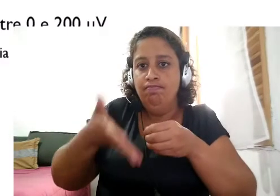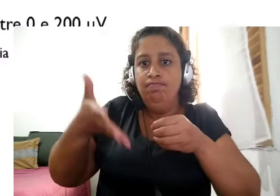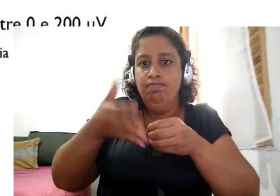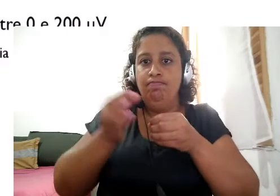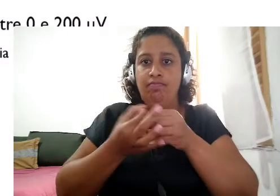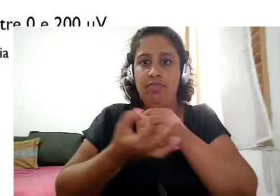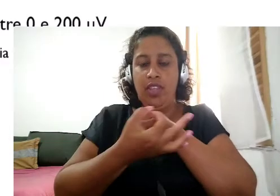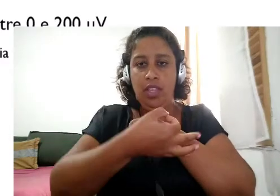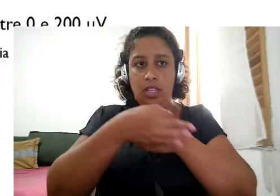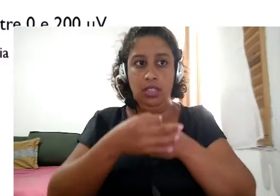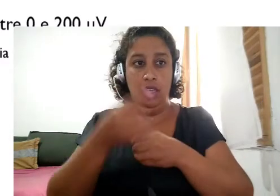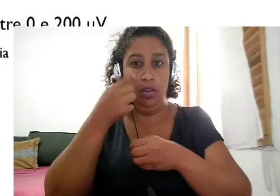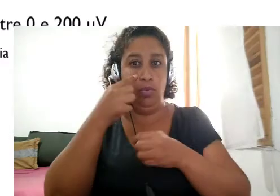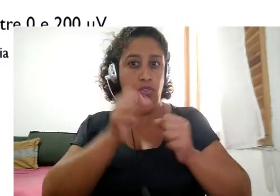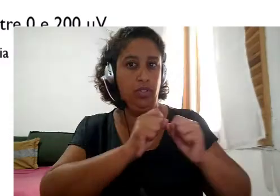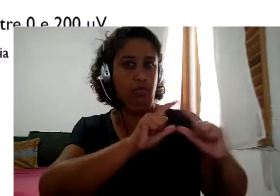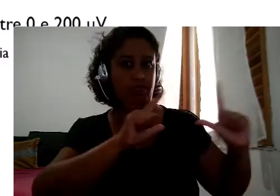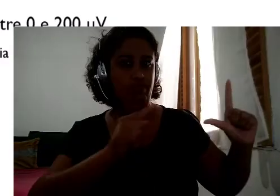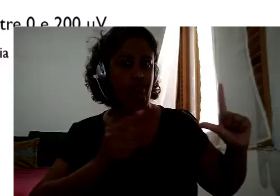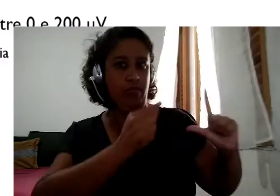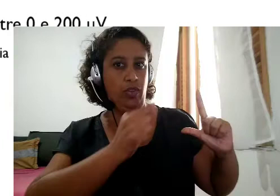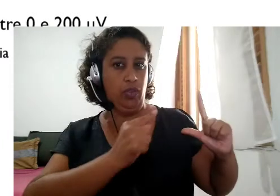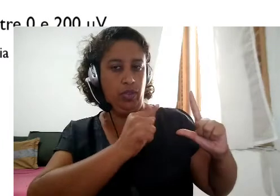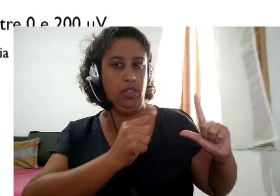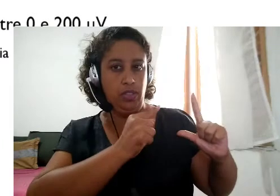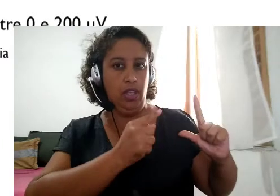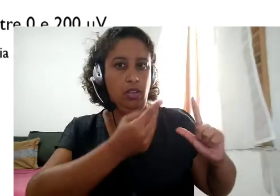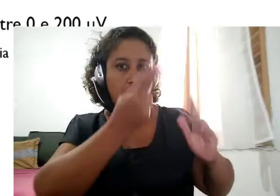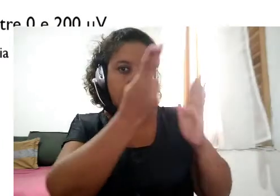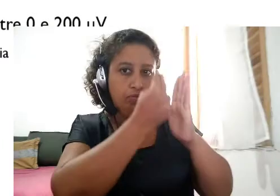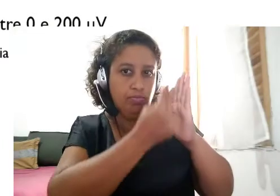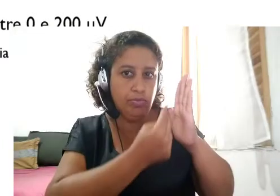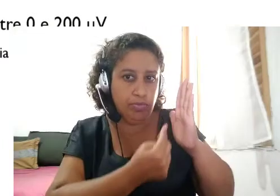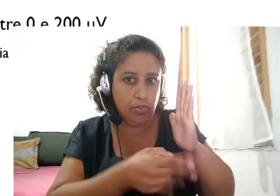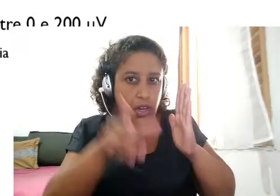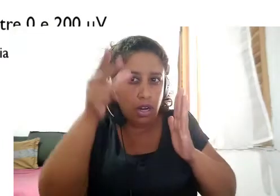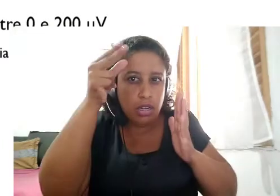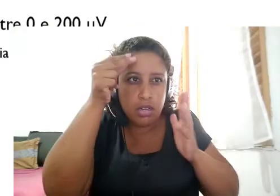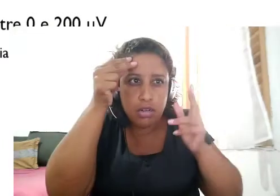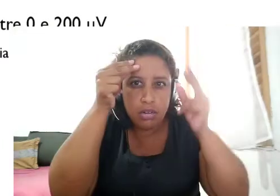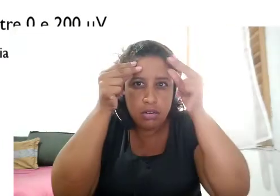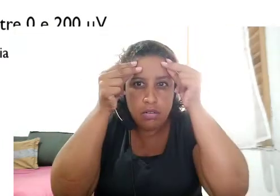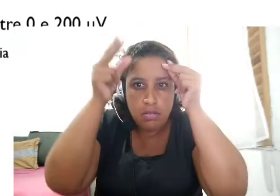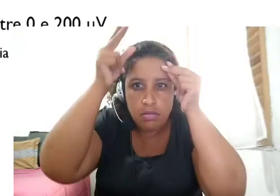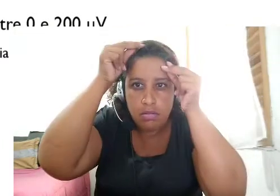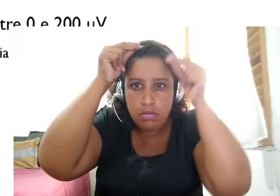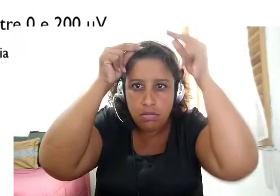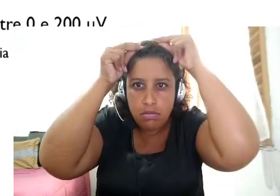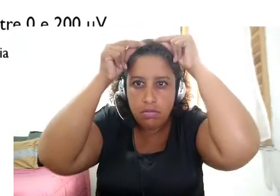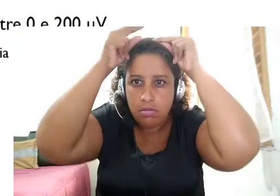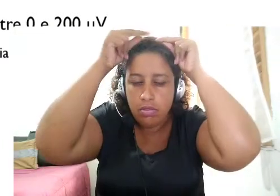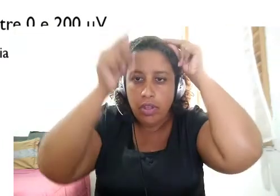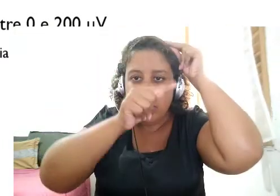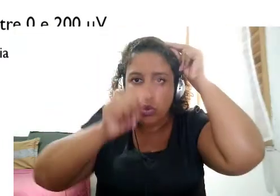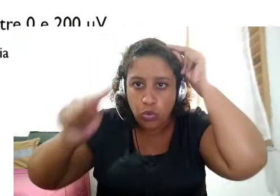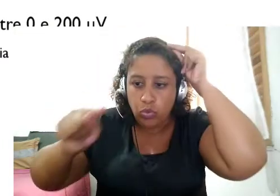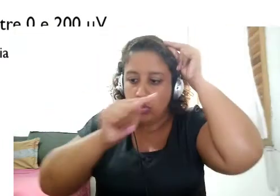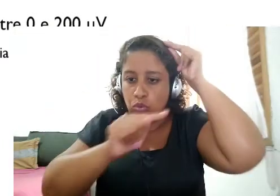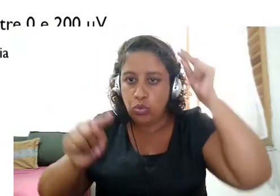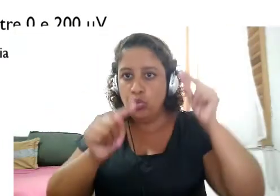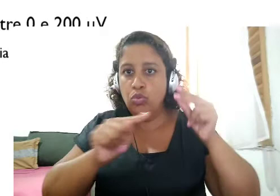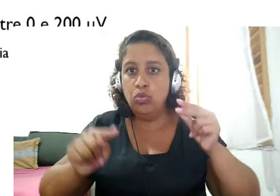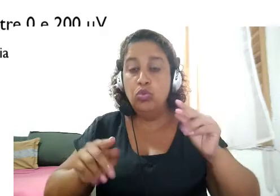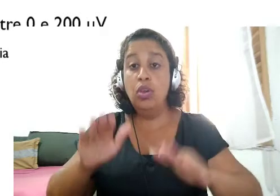ou seja, quantos neurônios estão interagindo ao mesmo tempo. Mas quais neurônios que ele vai fazer a medição? Ele vai fazer a medição dos neurônios piramidais do